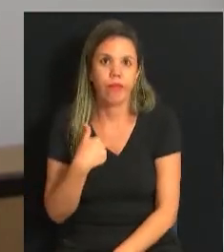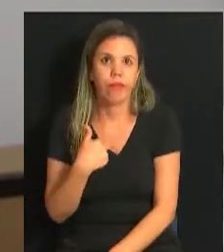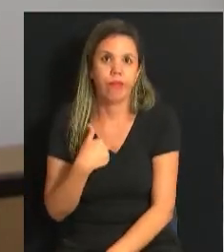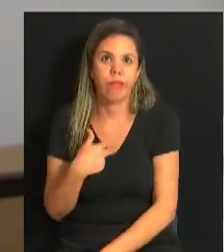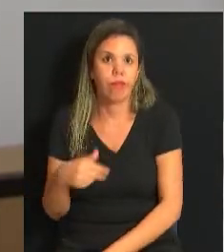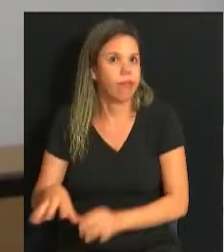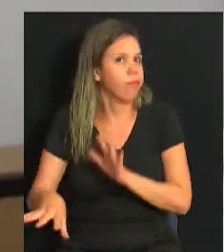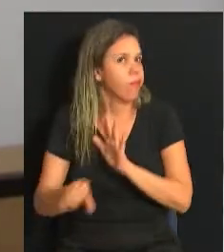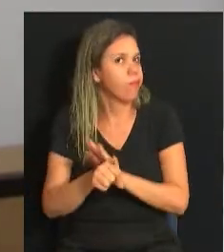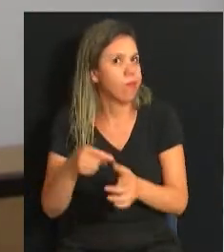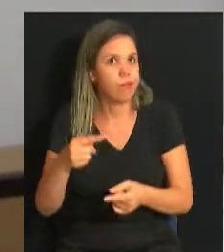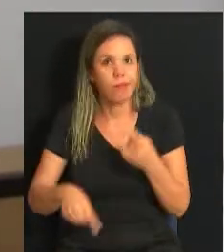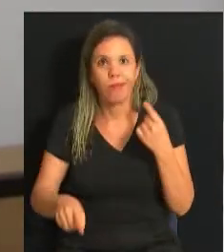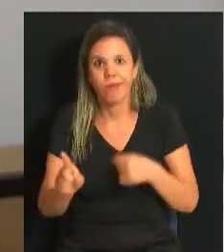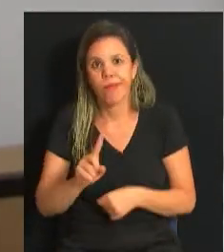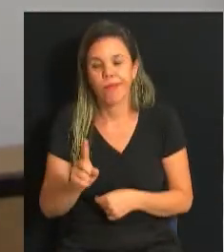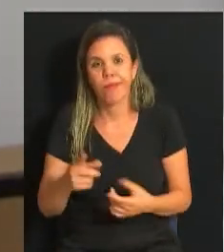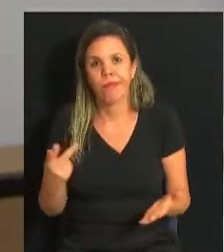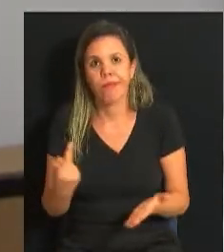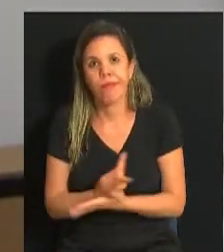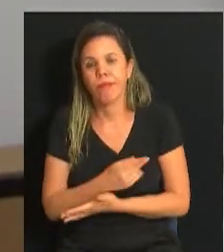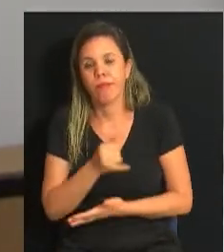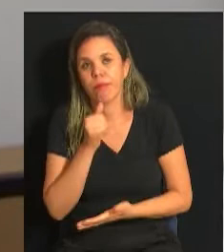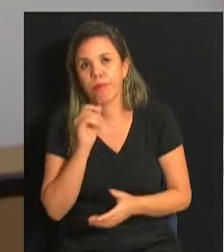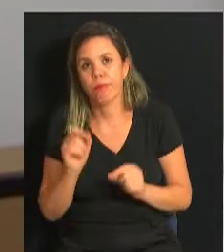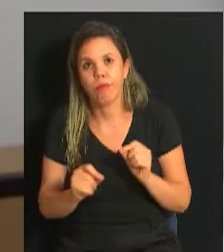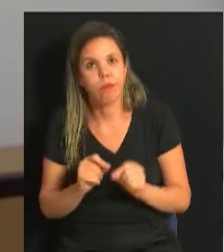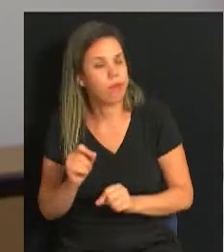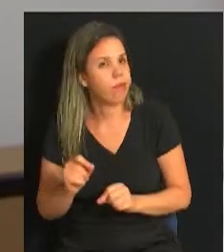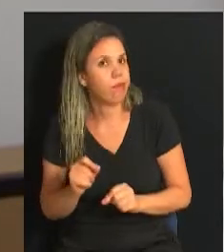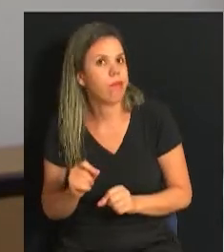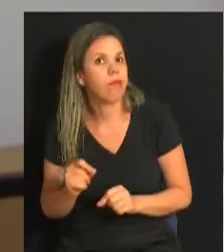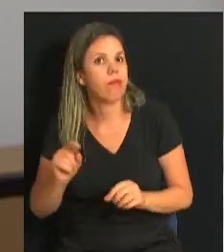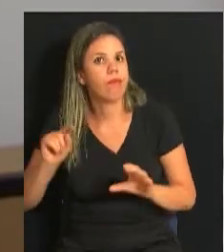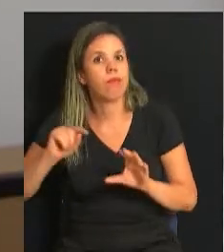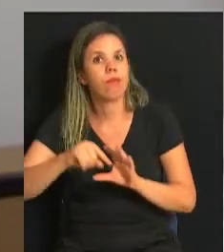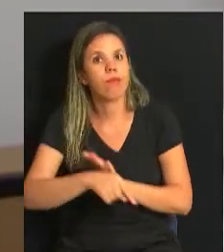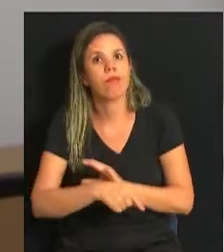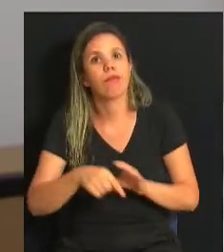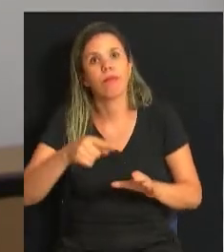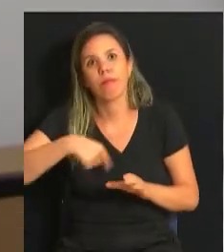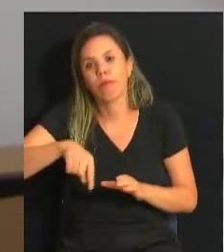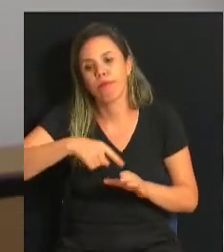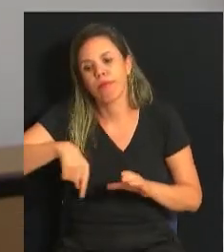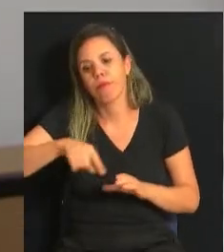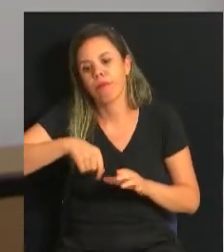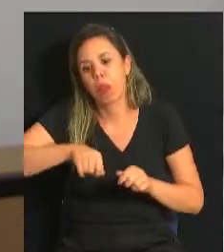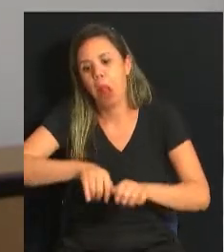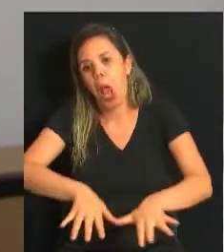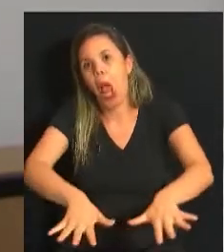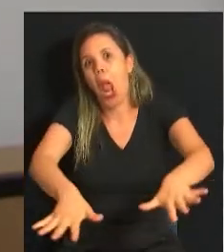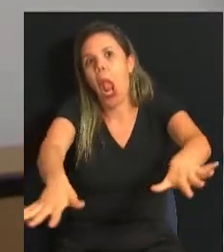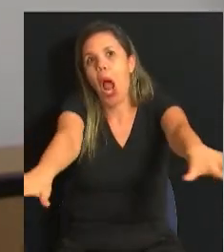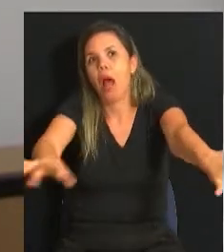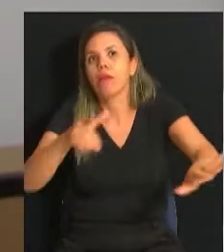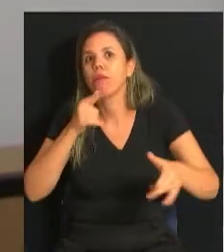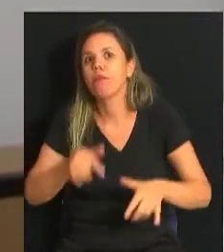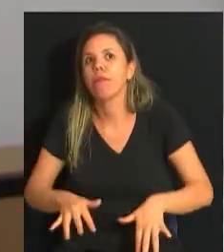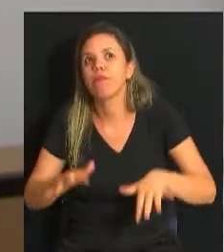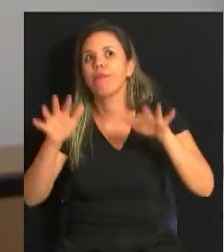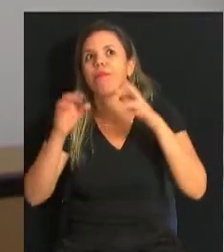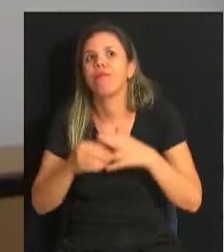muitas vezes se acalme no fundo dos Vales em regiões de alargamento